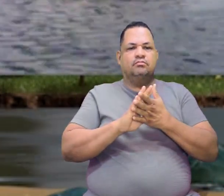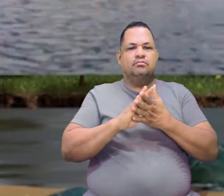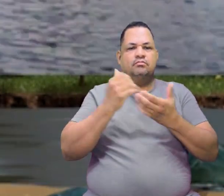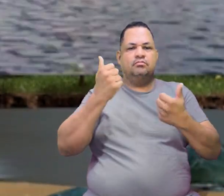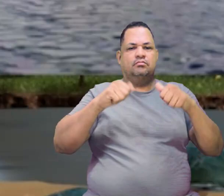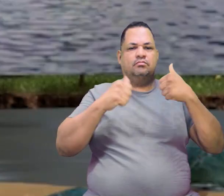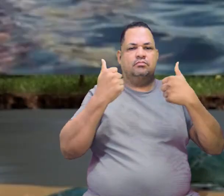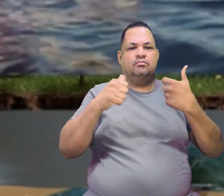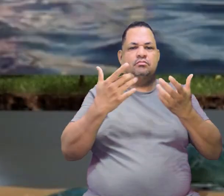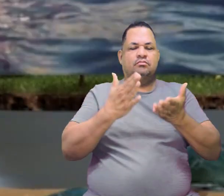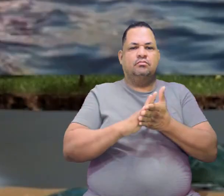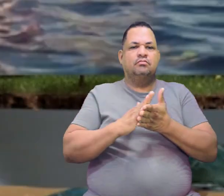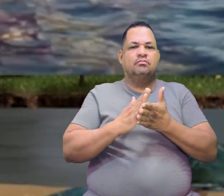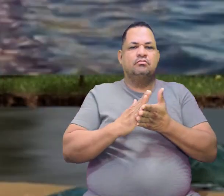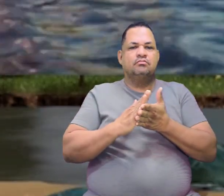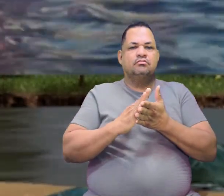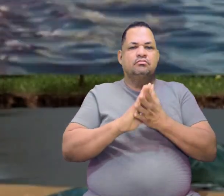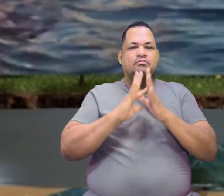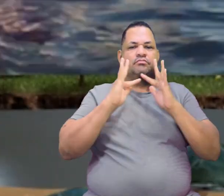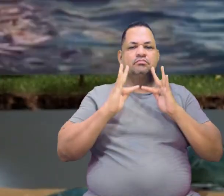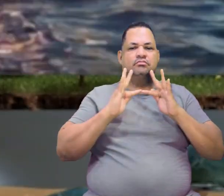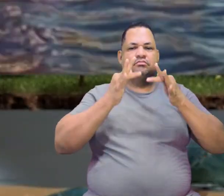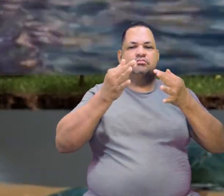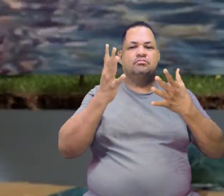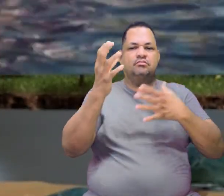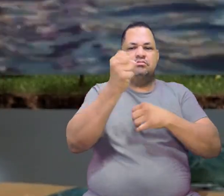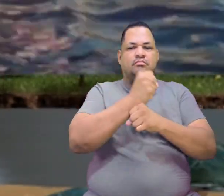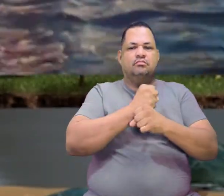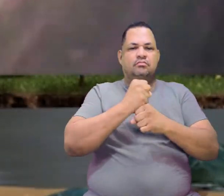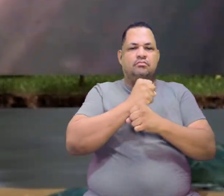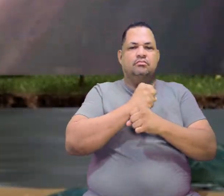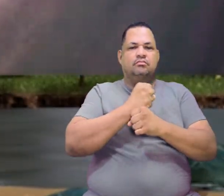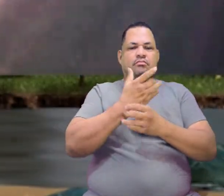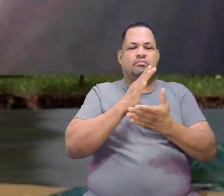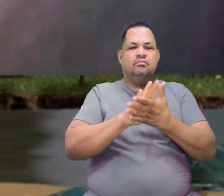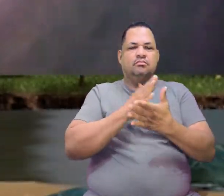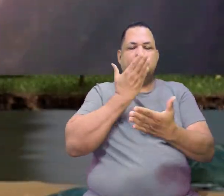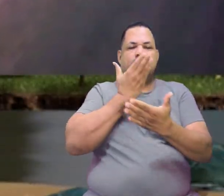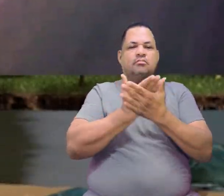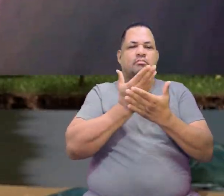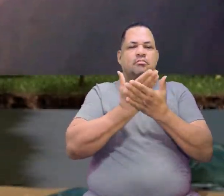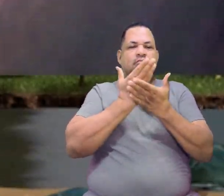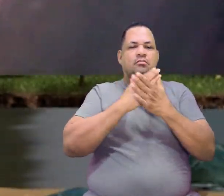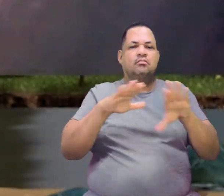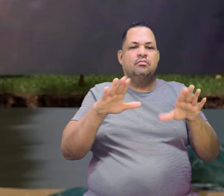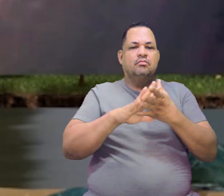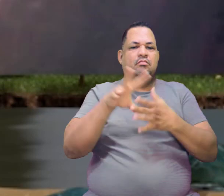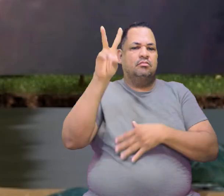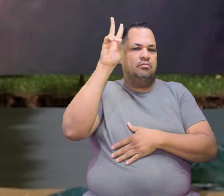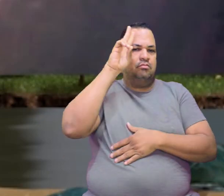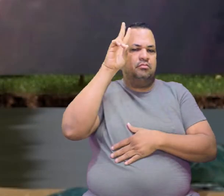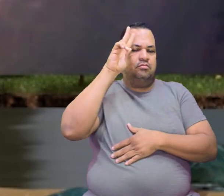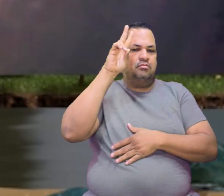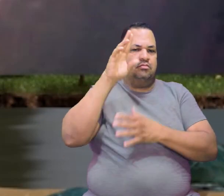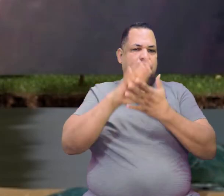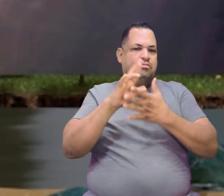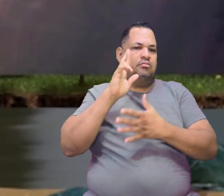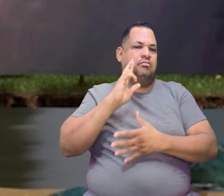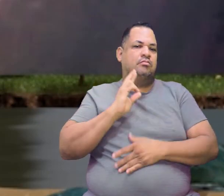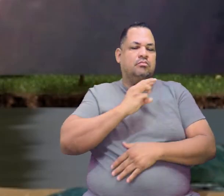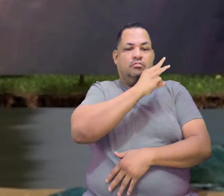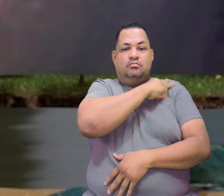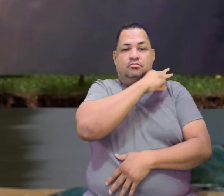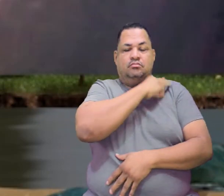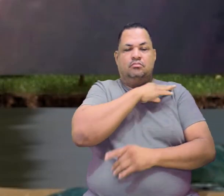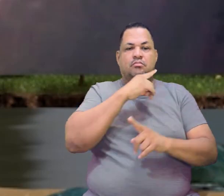a avaliação e aí encerrar o ano letivo e acabar com a História de Rondônia no terceiro ano.